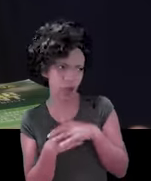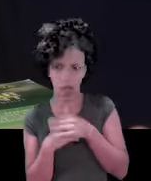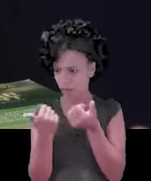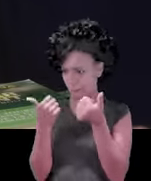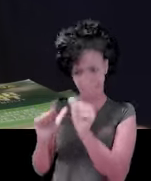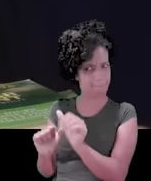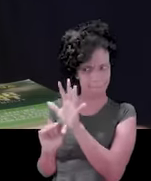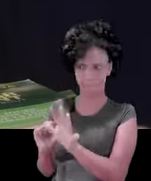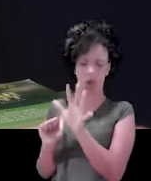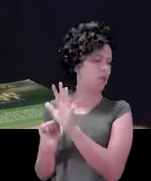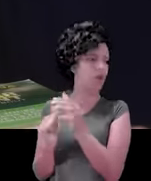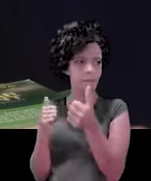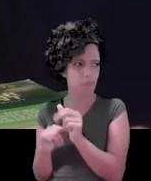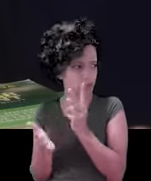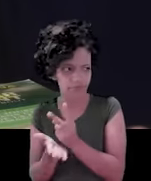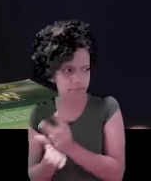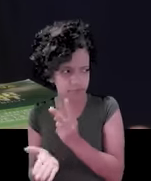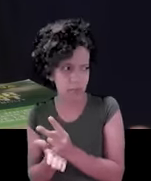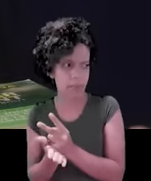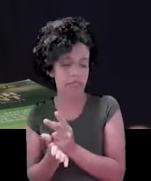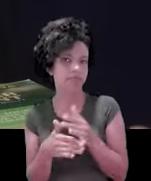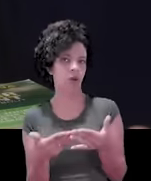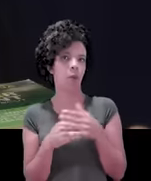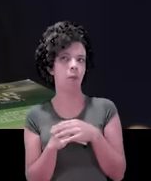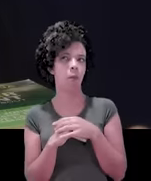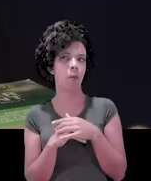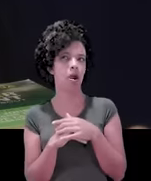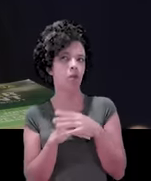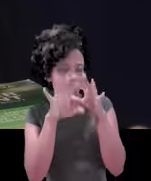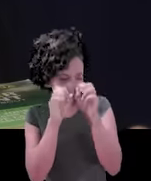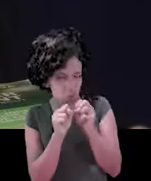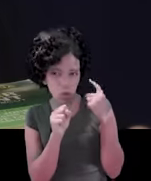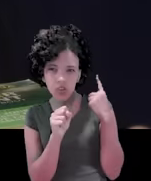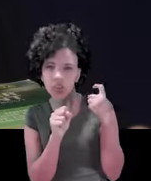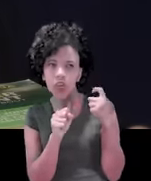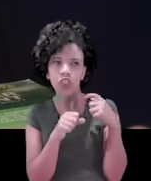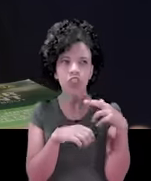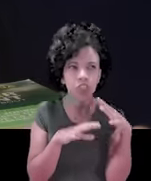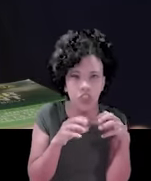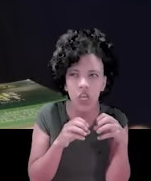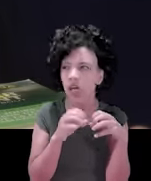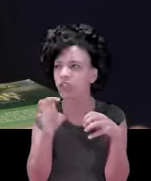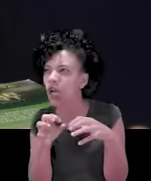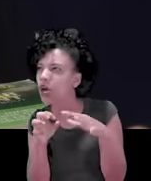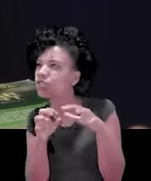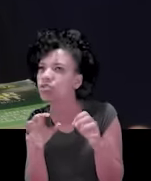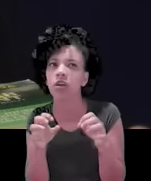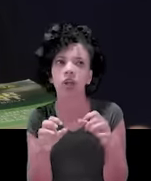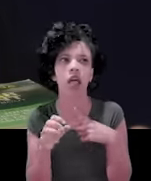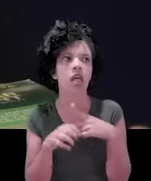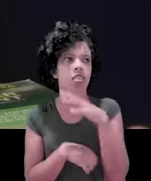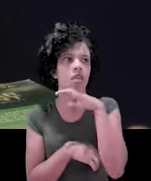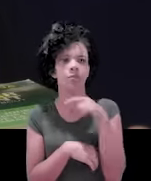pior cenário pior cenário tempo inteiro então assim eu estava ali de novo eu começamos um barulho que eu falei isso não